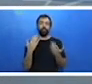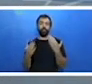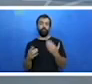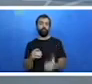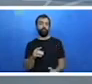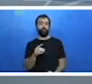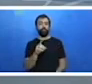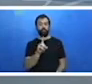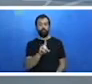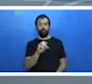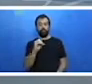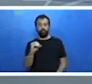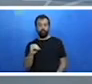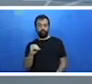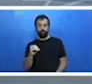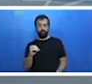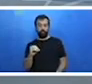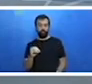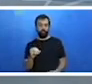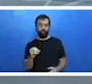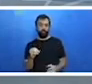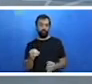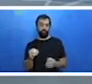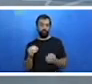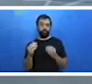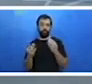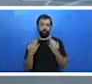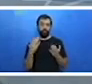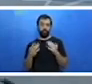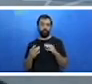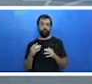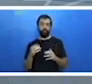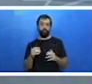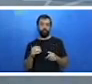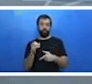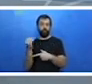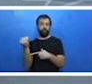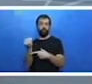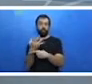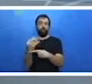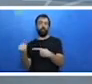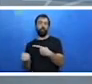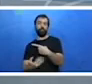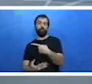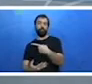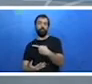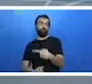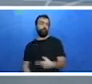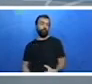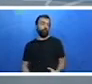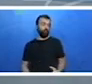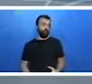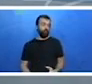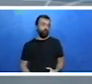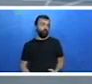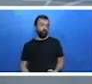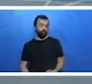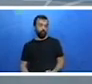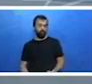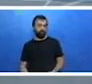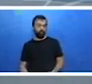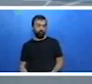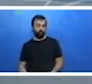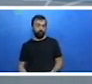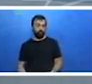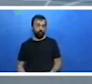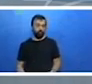com a fração. Nós aprendemos a fração, nós aprendemos que fração é divisão. E se o 10, se eu estou falando de